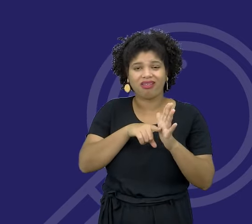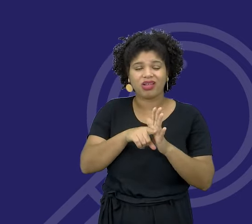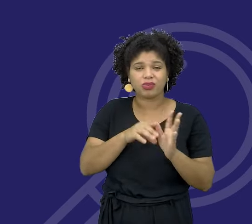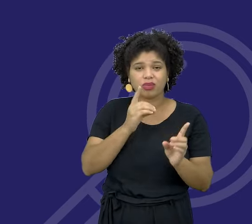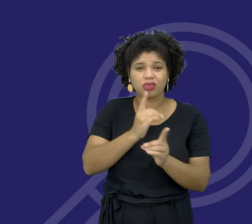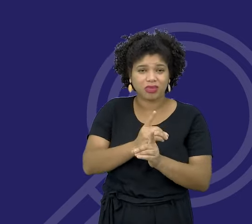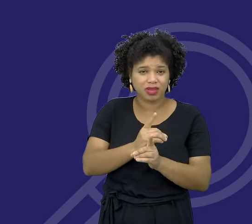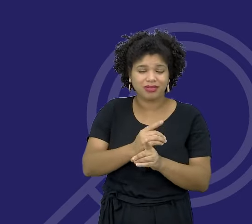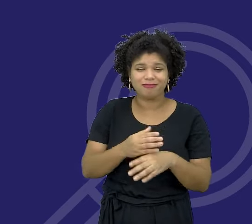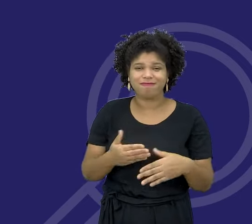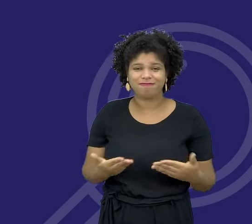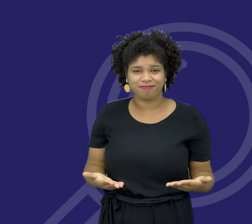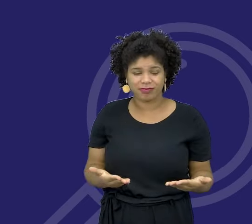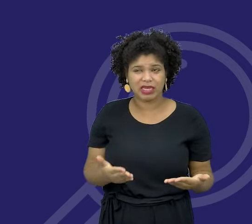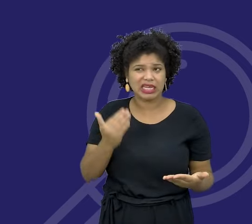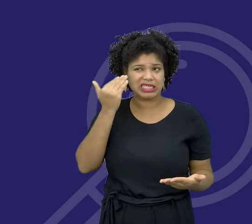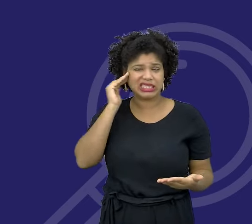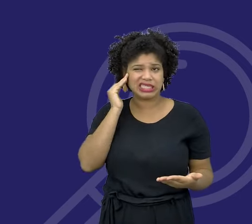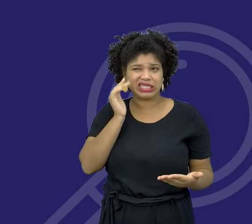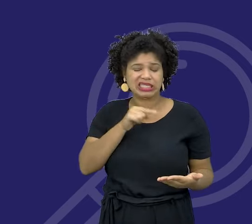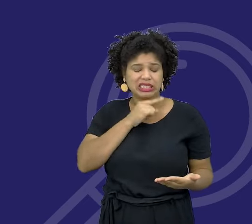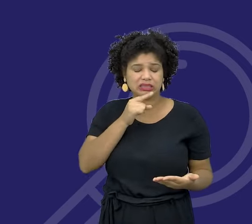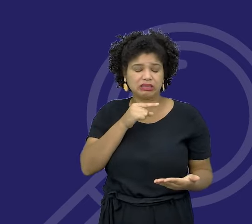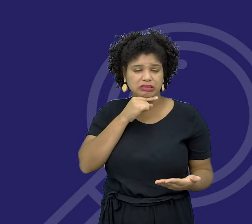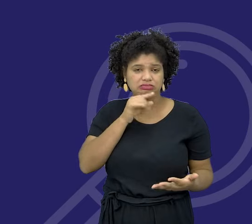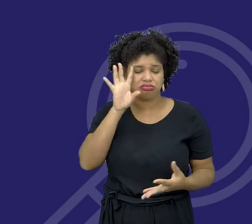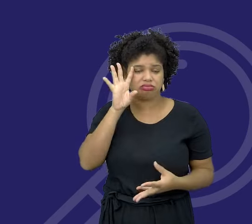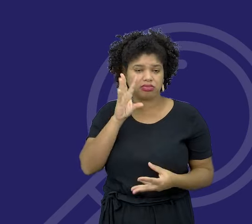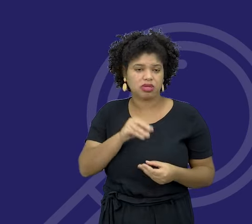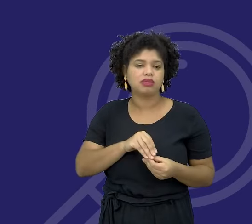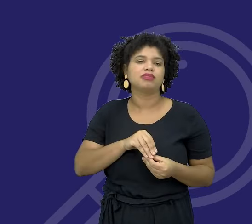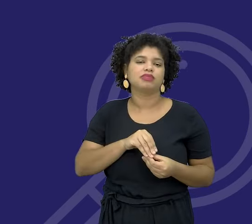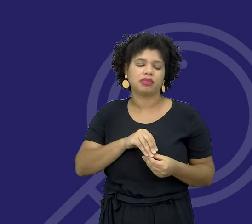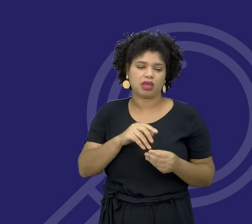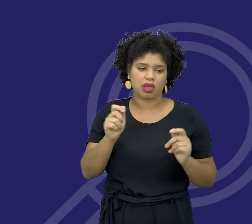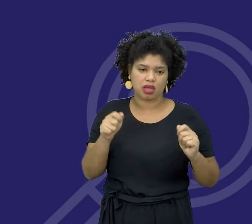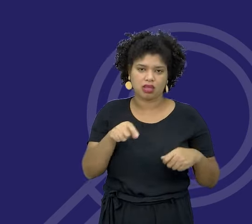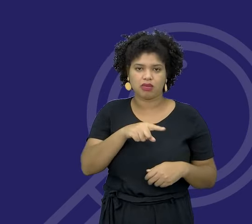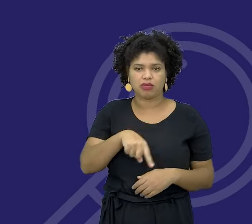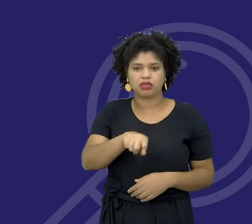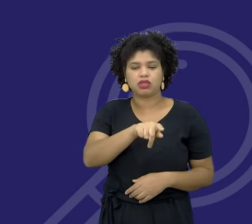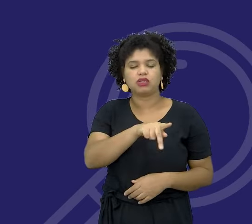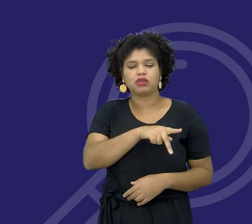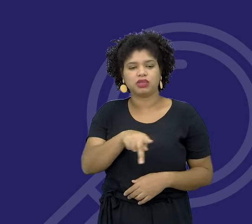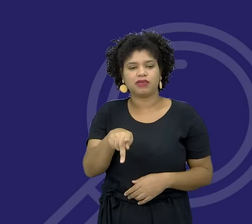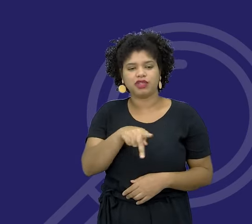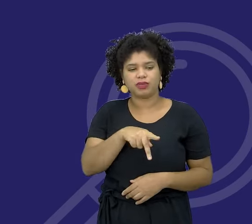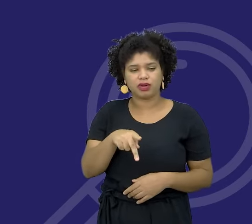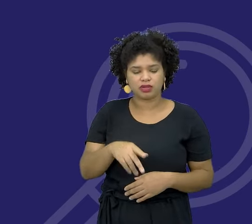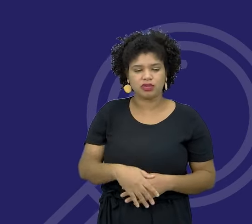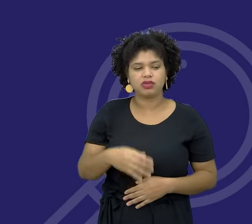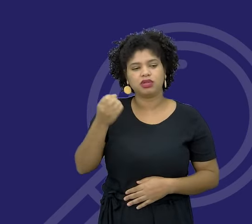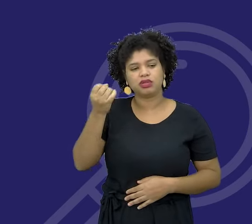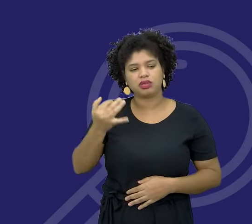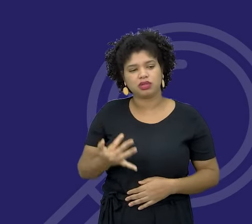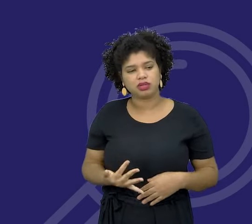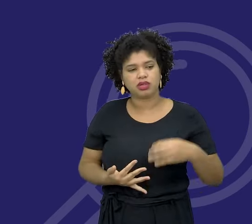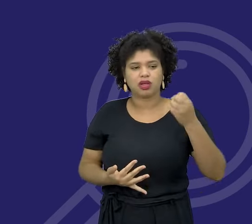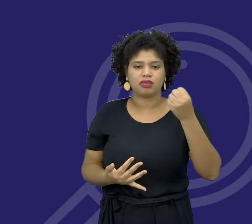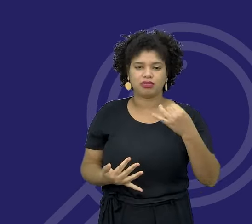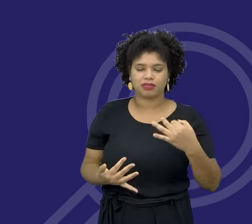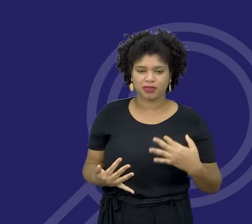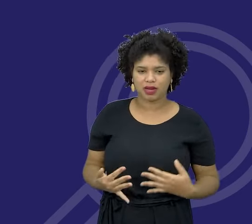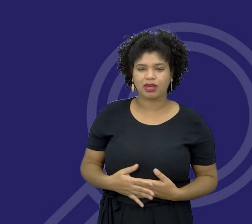pesquisa, entender o significado daquela palavra, cabe a você, professor, explicar. Mas deixem